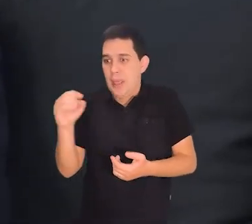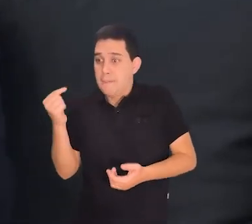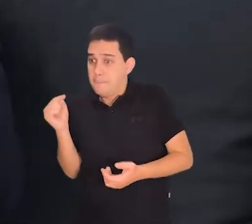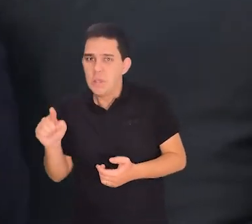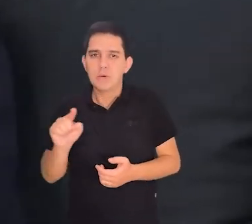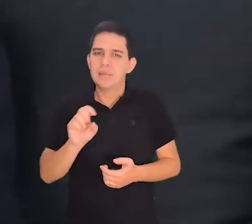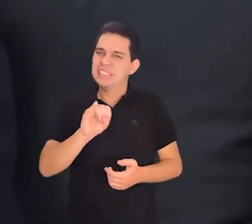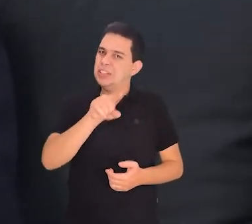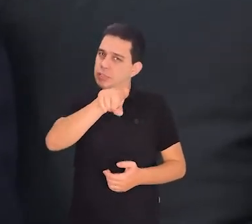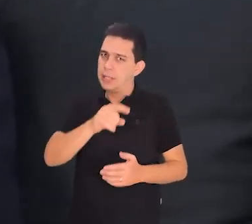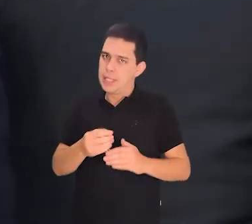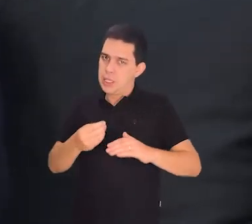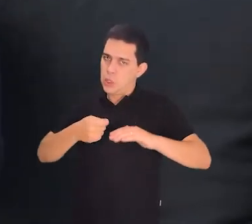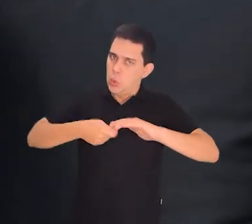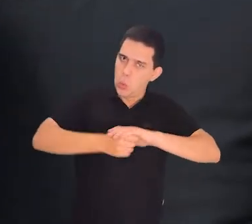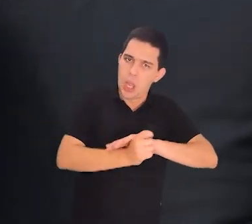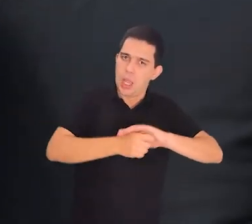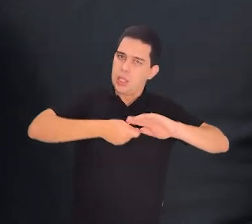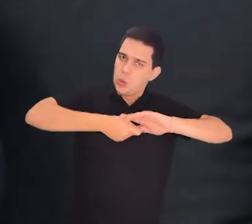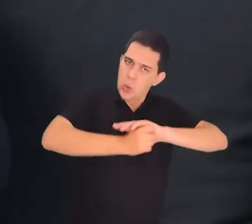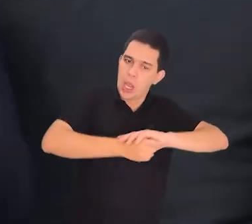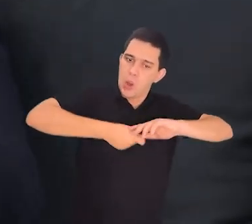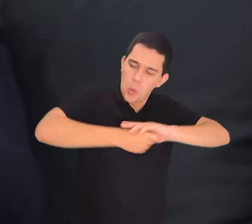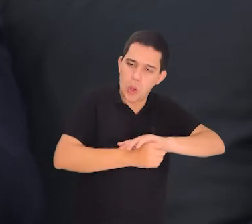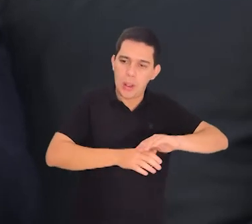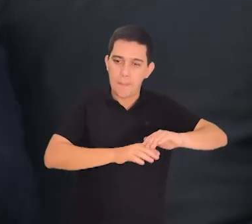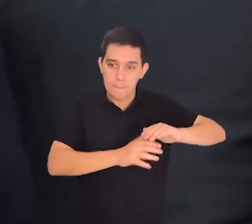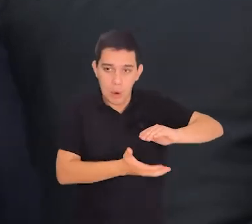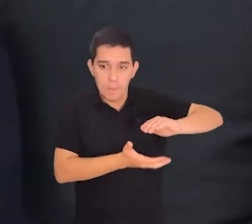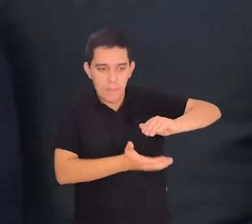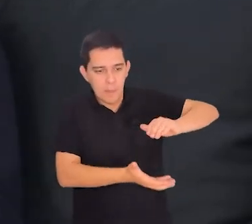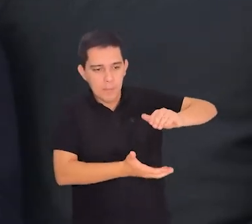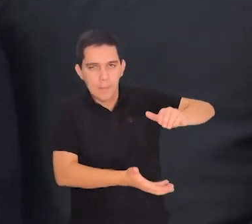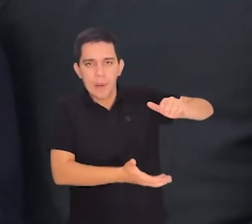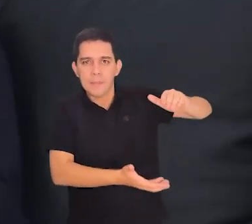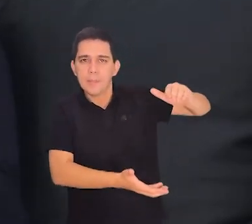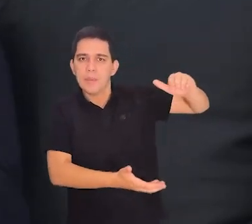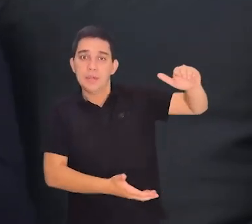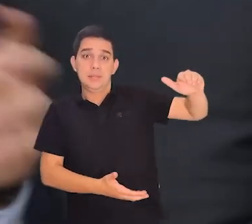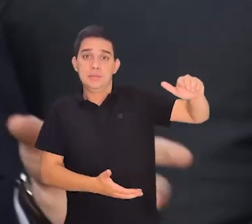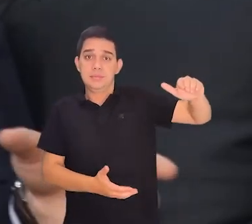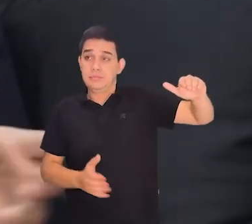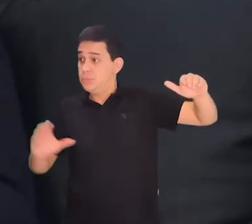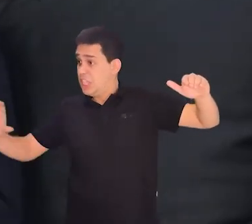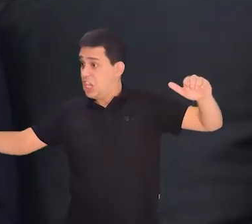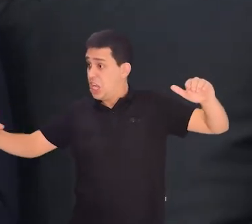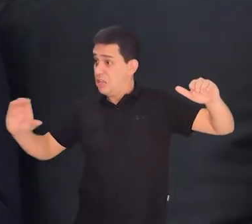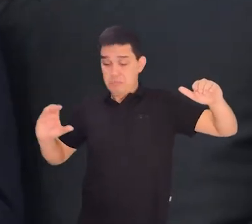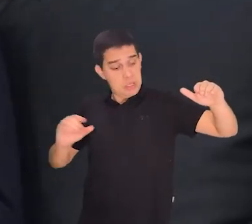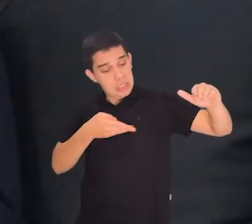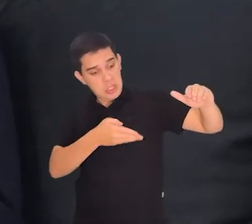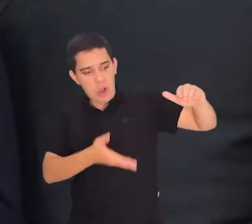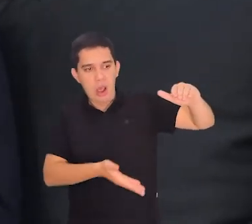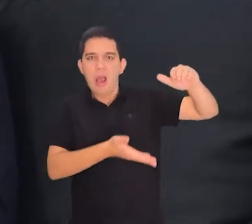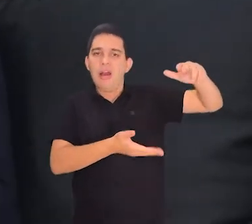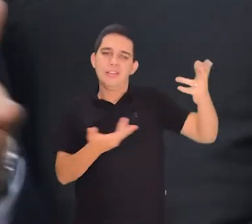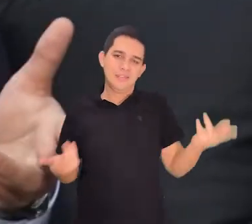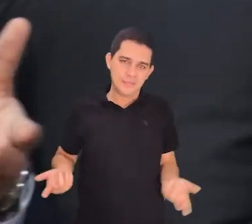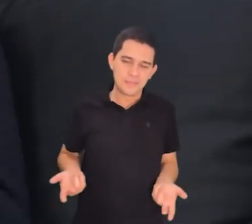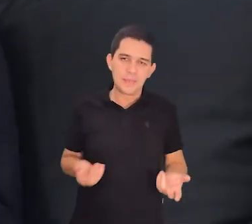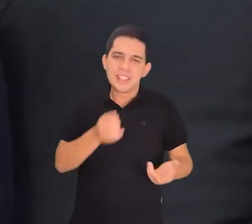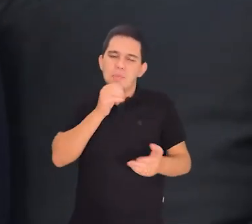desenvolve o hábito de investir, quando você ganha mais, você continua fazendo, só que com um valor maior. Então eu sempre falo, quando as pessoas, por exemplo,